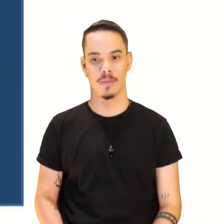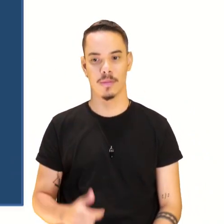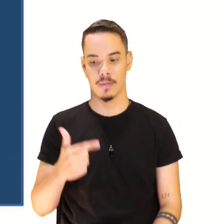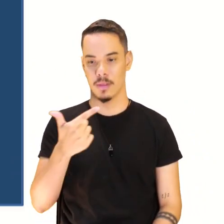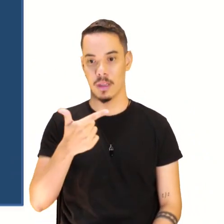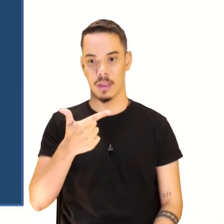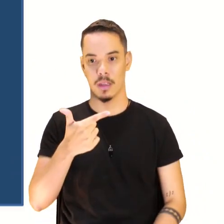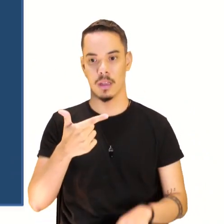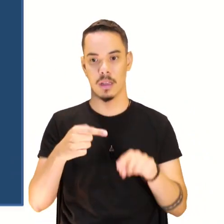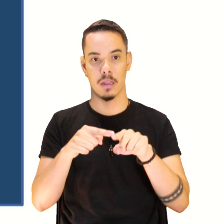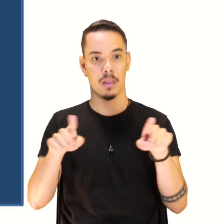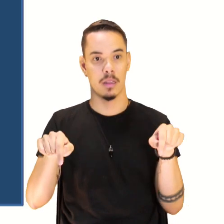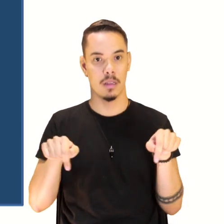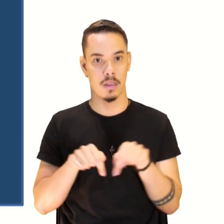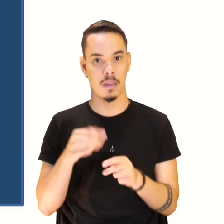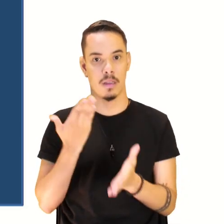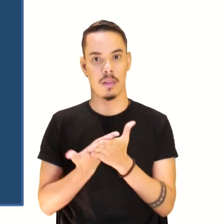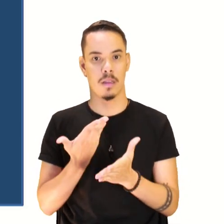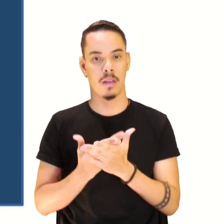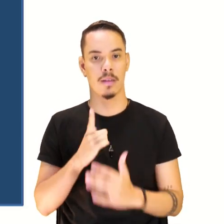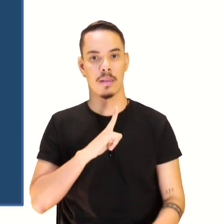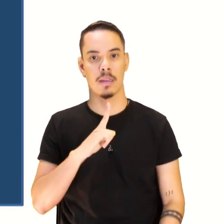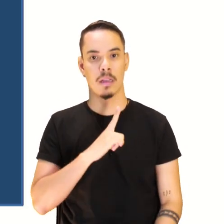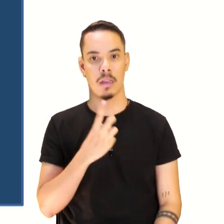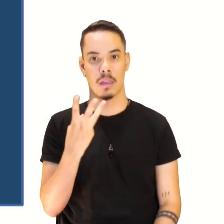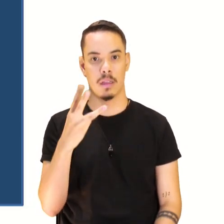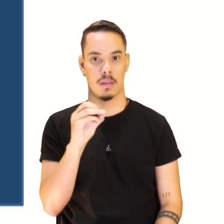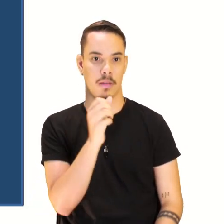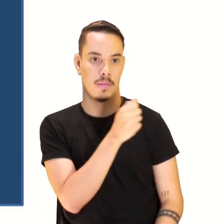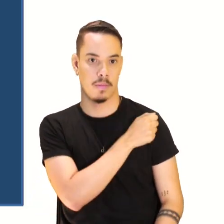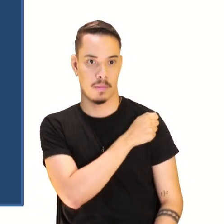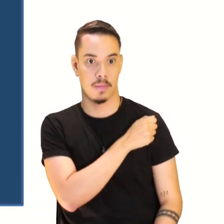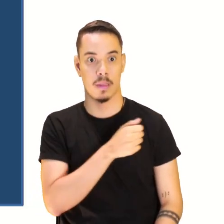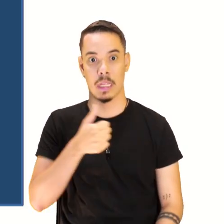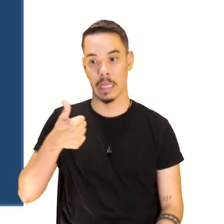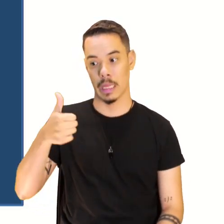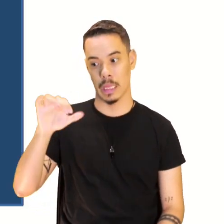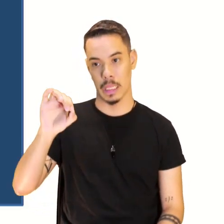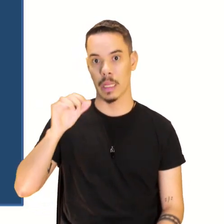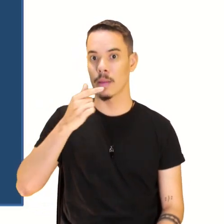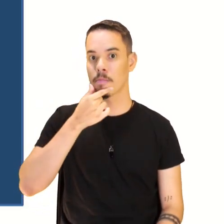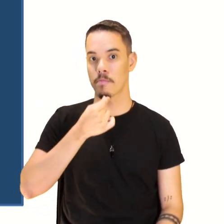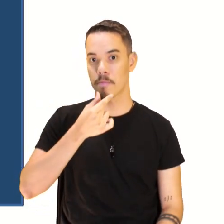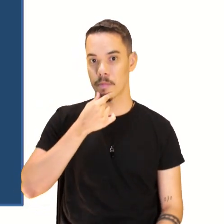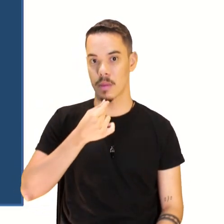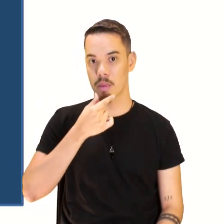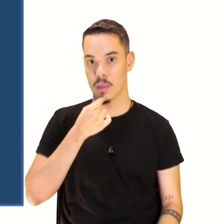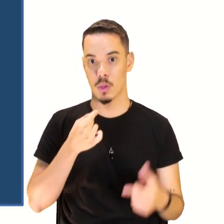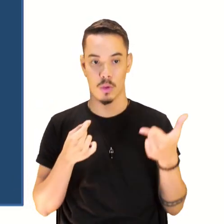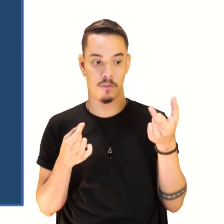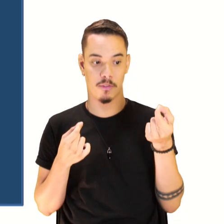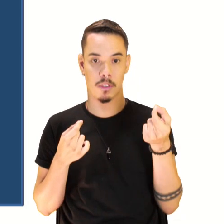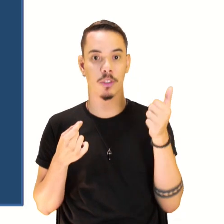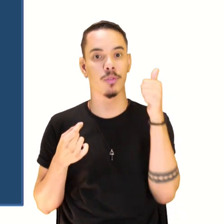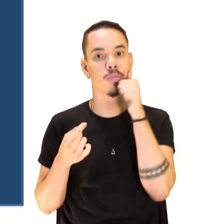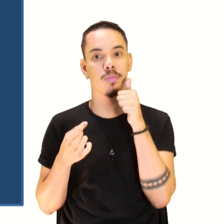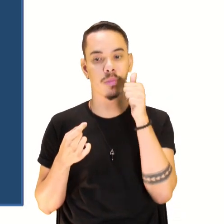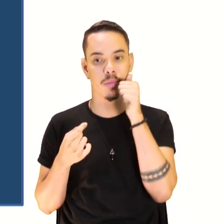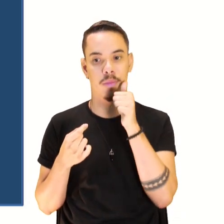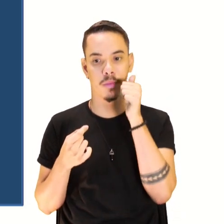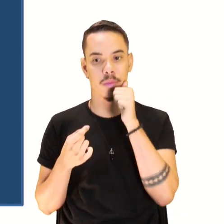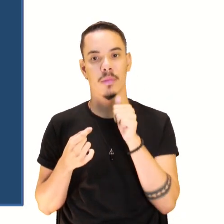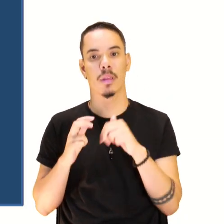sala de aula com 30 alunos temos que 10 são meninos e 20 São meninas